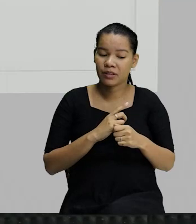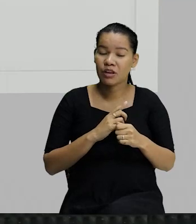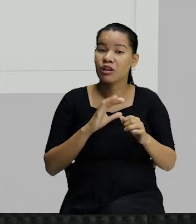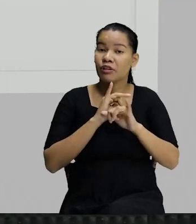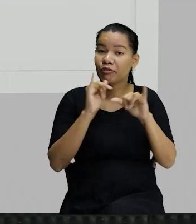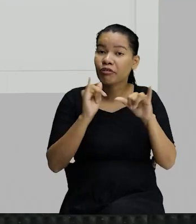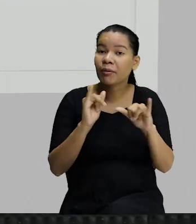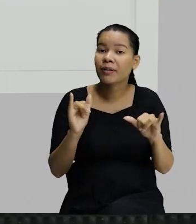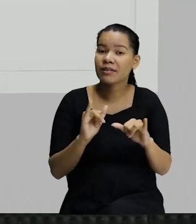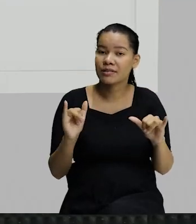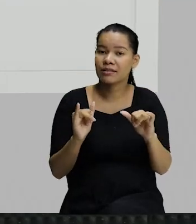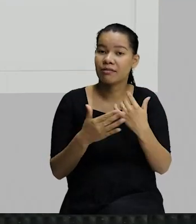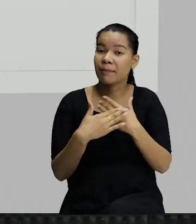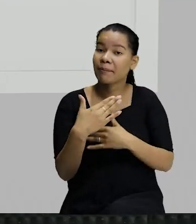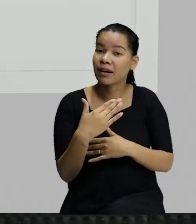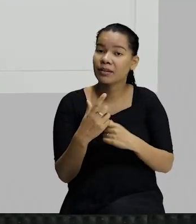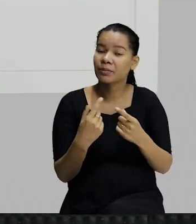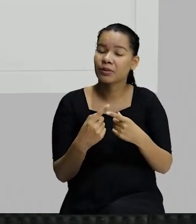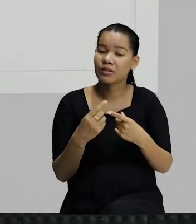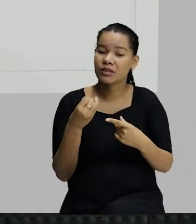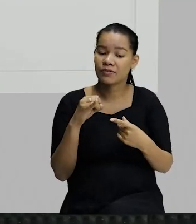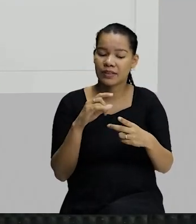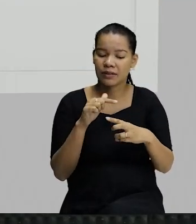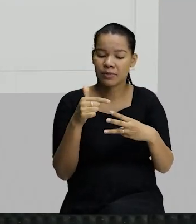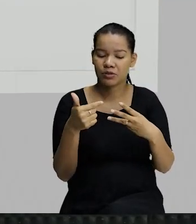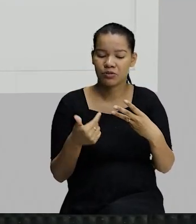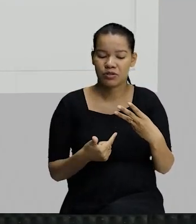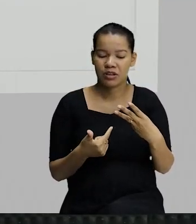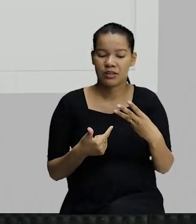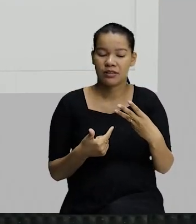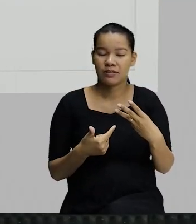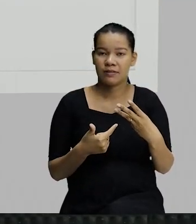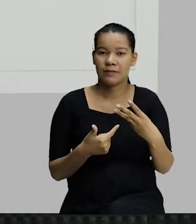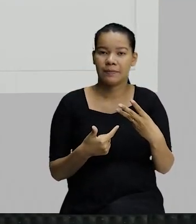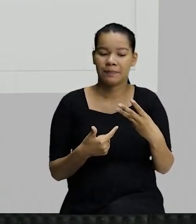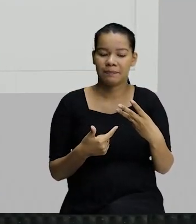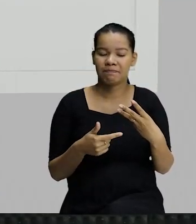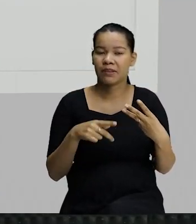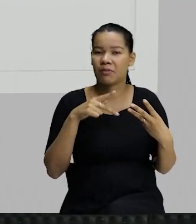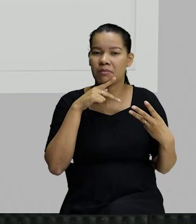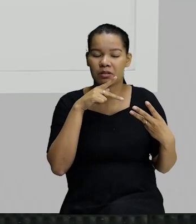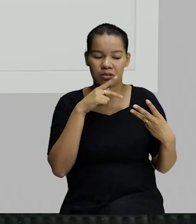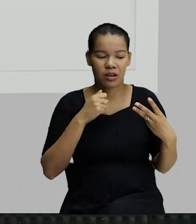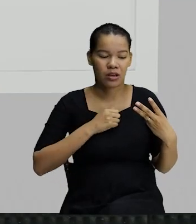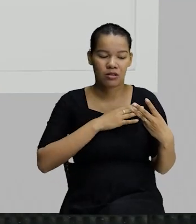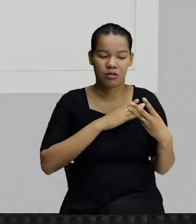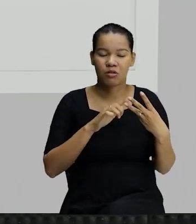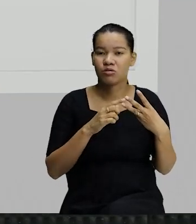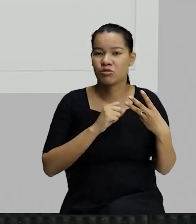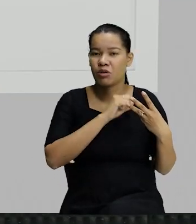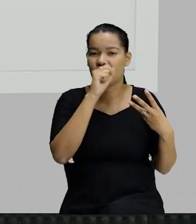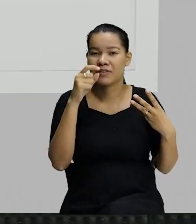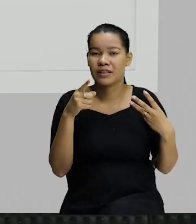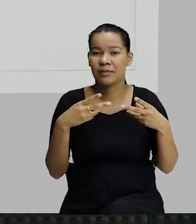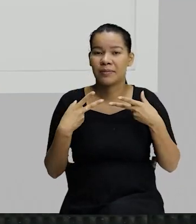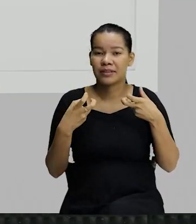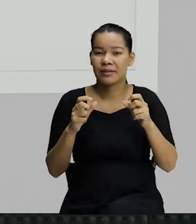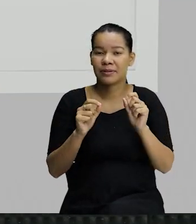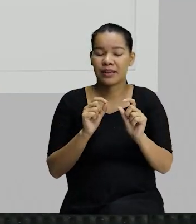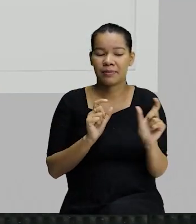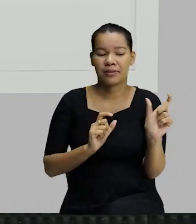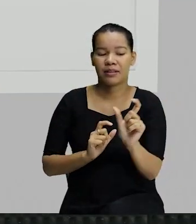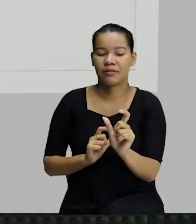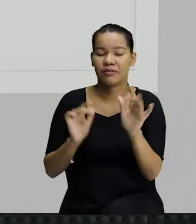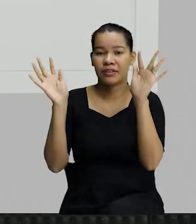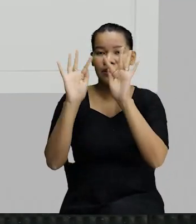porque quando você pega os três grandes pensadores da Hélade, você percebe que a palavra felicidade já vai dar a